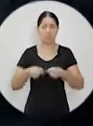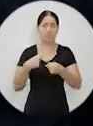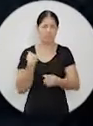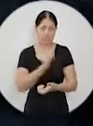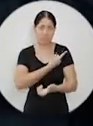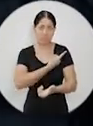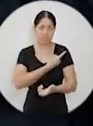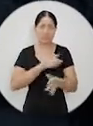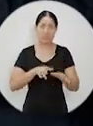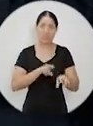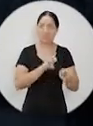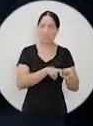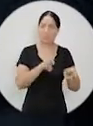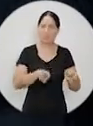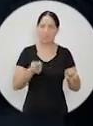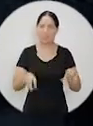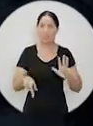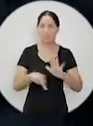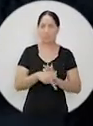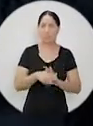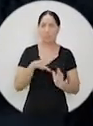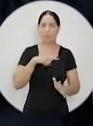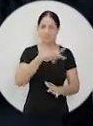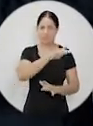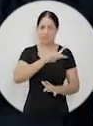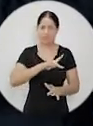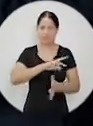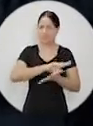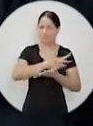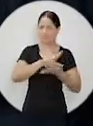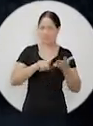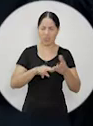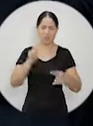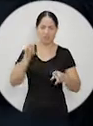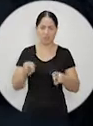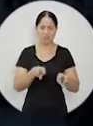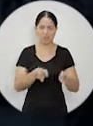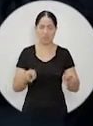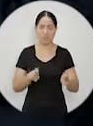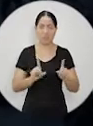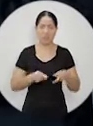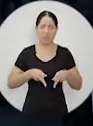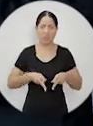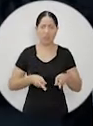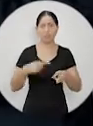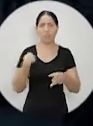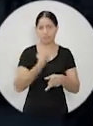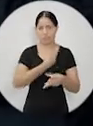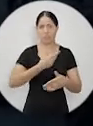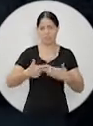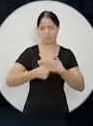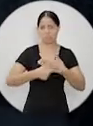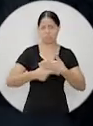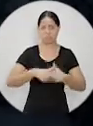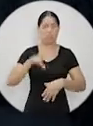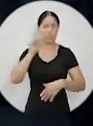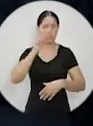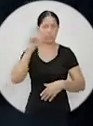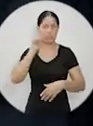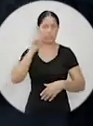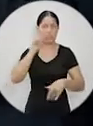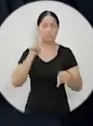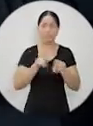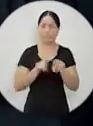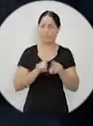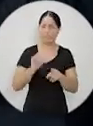Nessa sala aqui sentaram muitos que defendem essa bandeira e a minha tarefa é no meu dia,